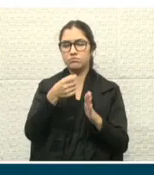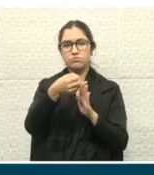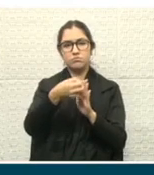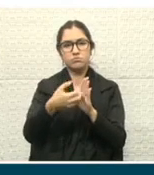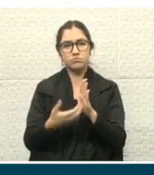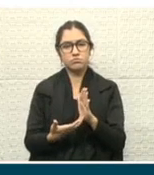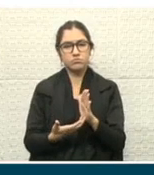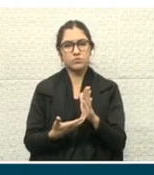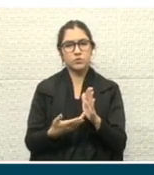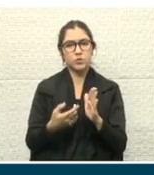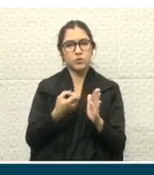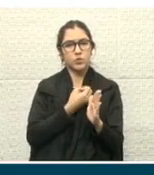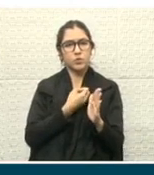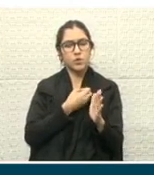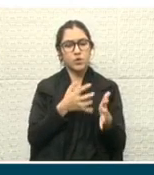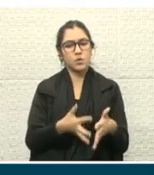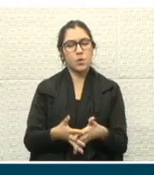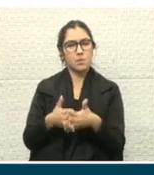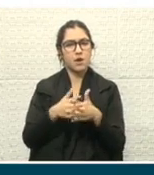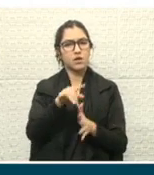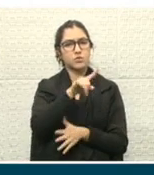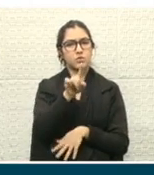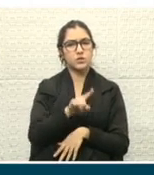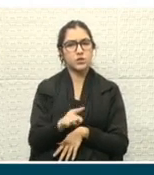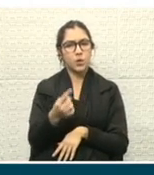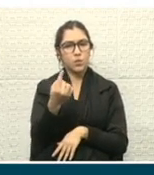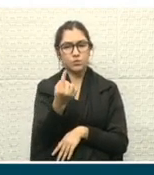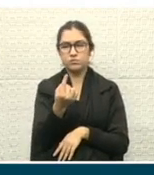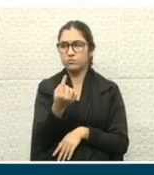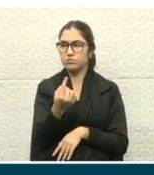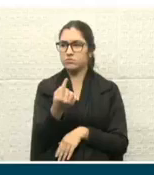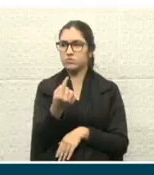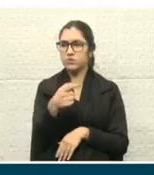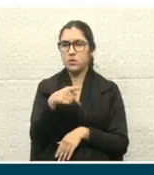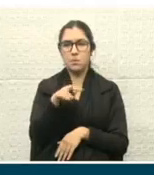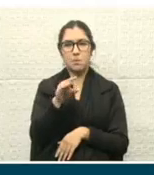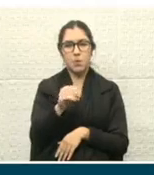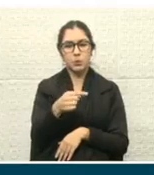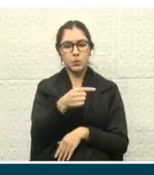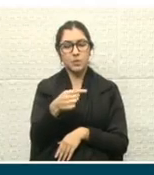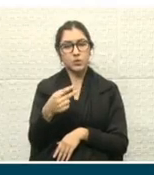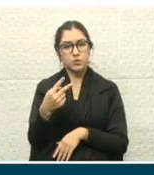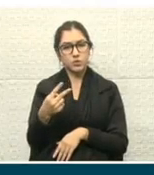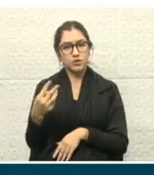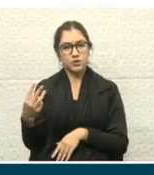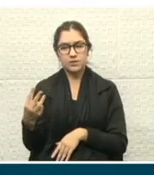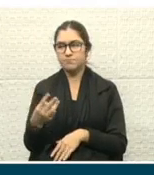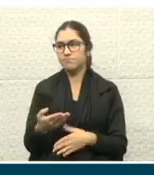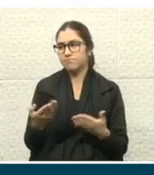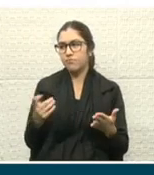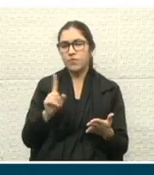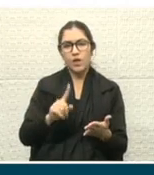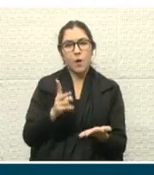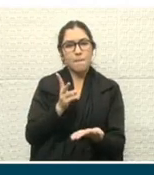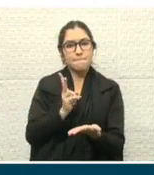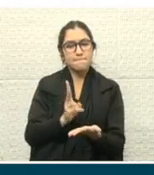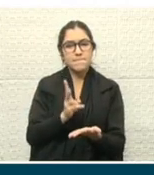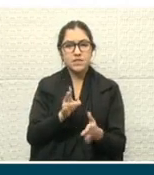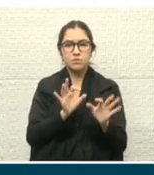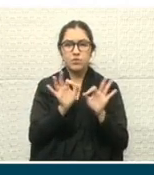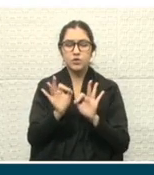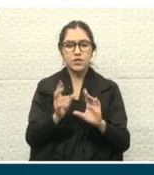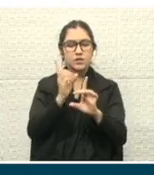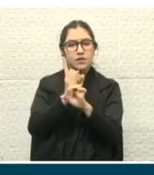descrever o número complexo Z1, o ponto menos 2, 3. Então, é o mesmo processo